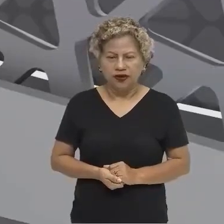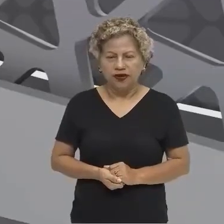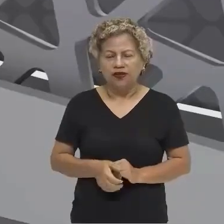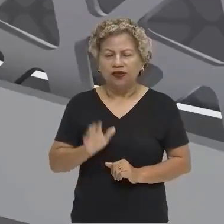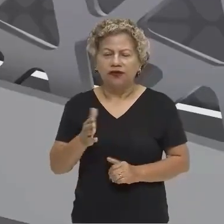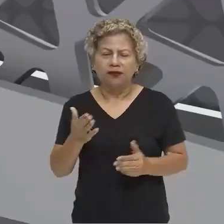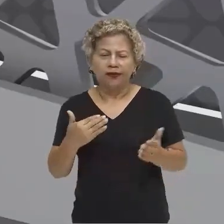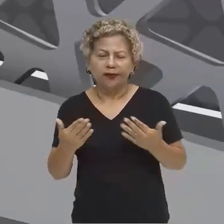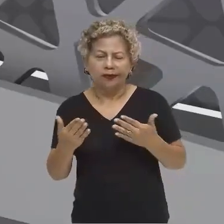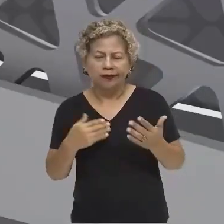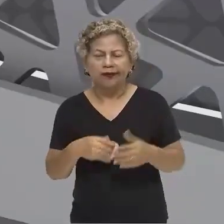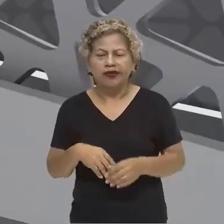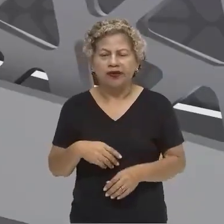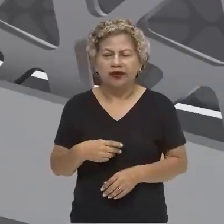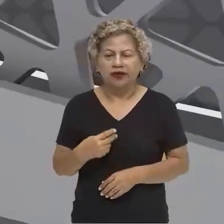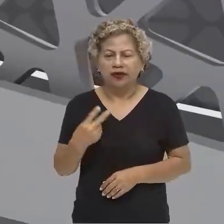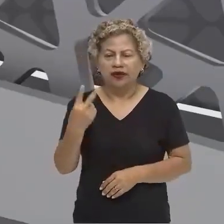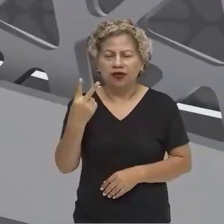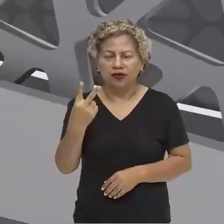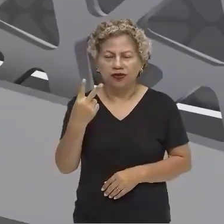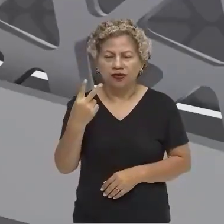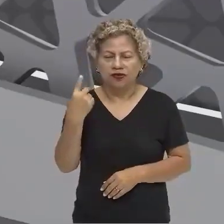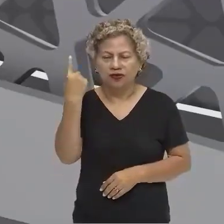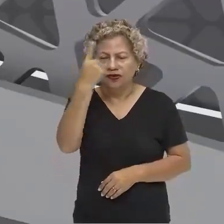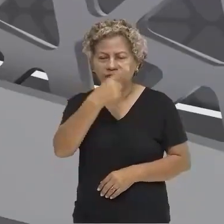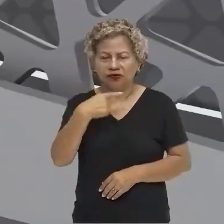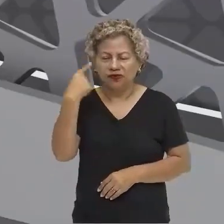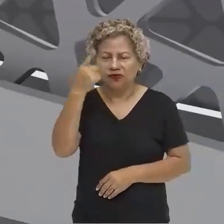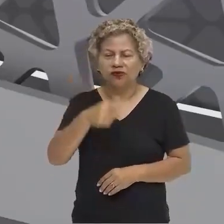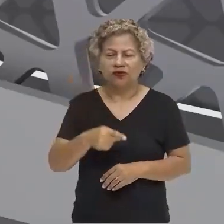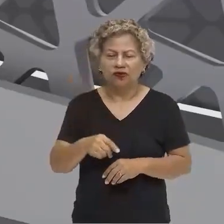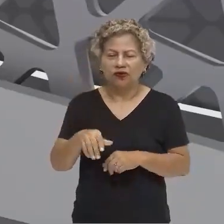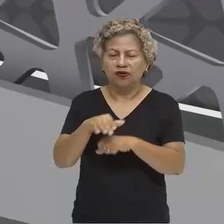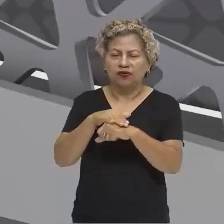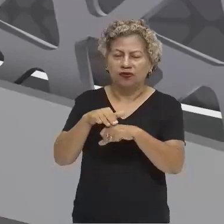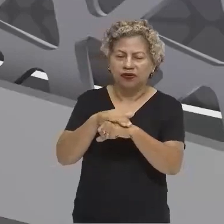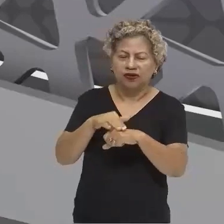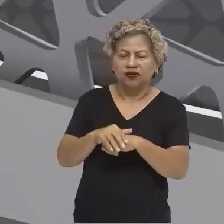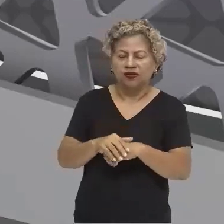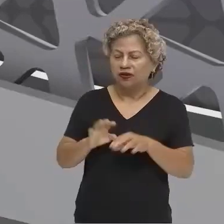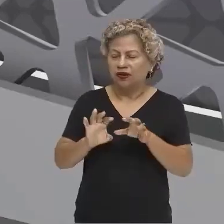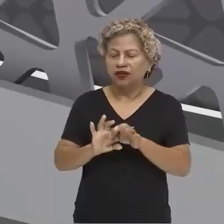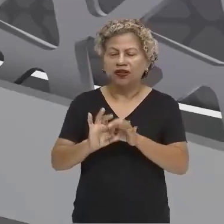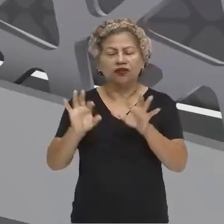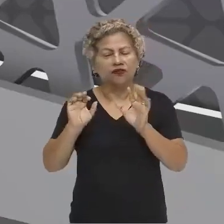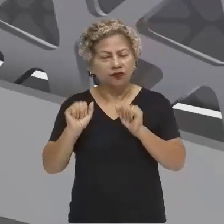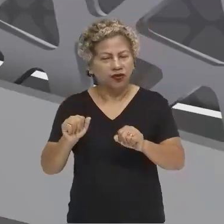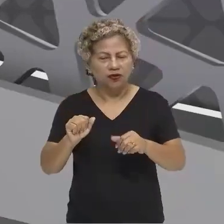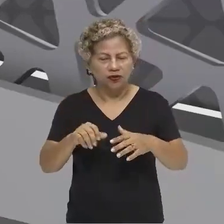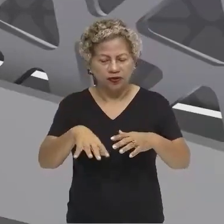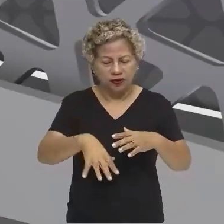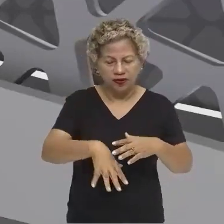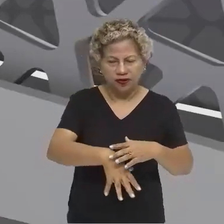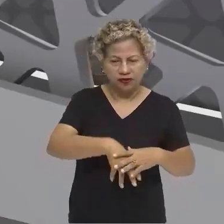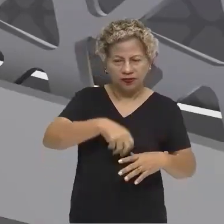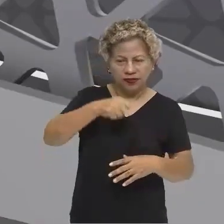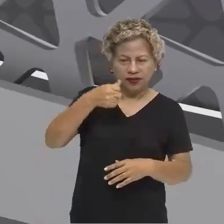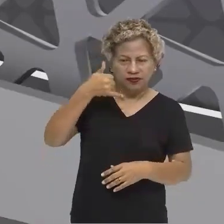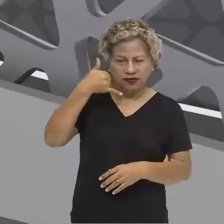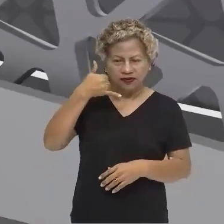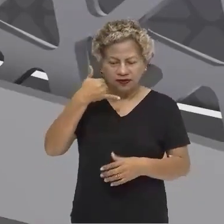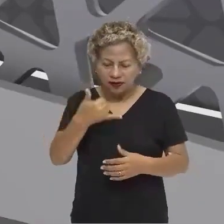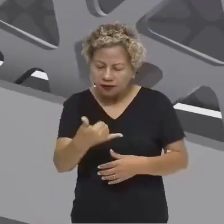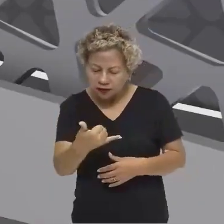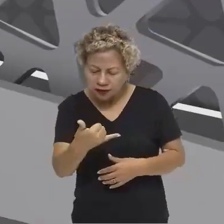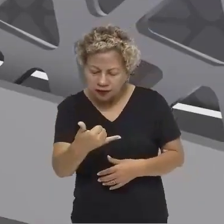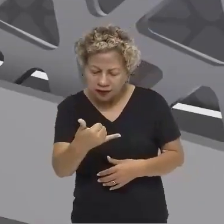nós estamos conversando sem celular. Vamos pegar o celular para ver se tem mensagem da família. E aí, nesse momento, todo mundo pega o celular, 3 minutinhos para